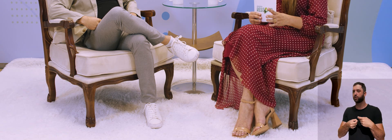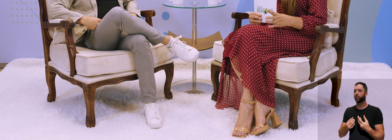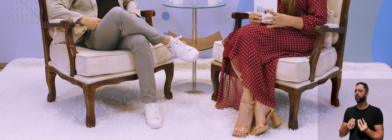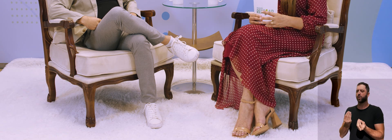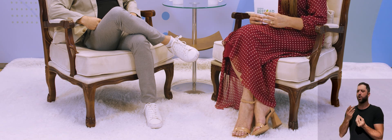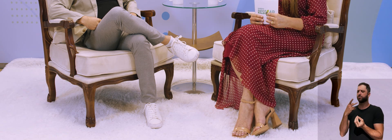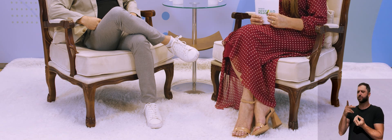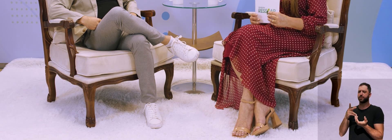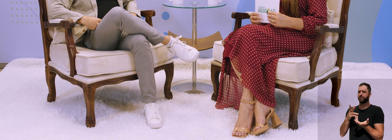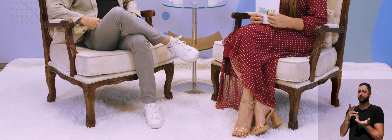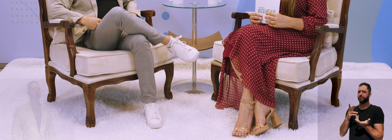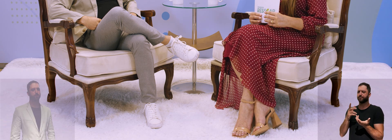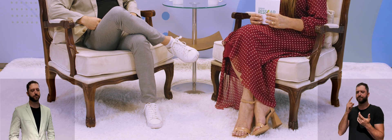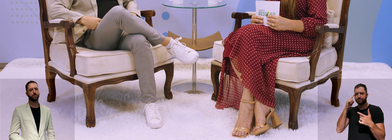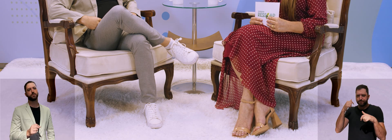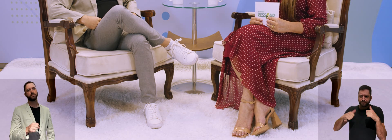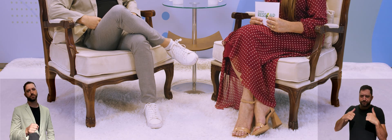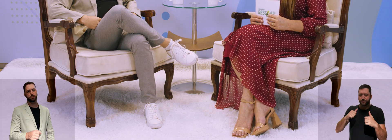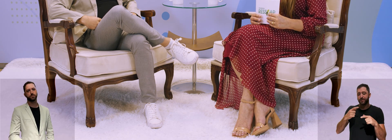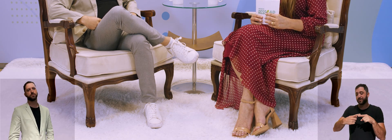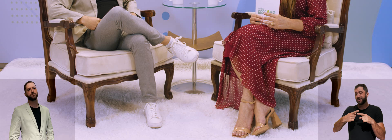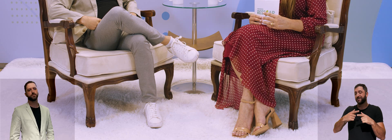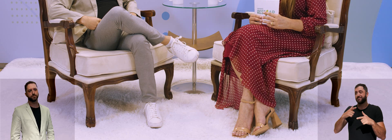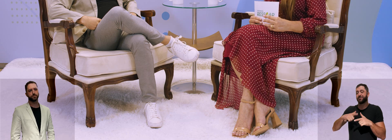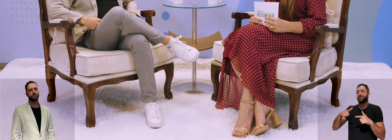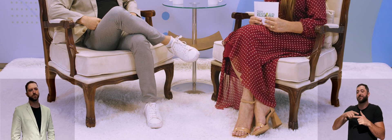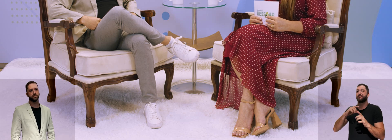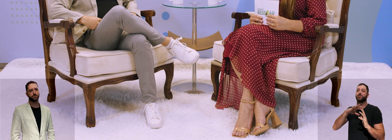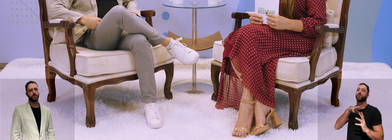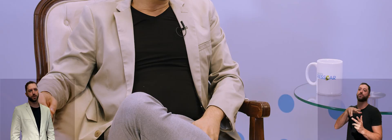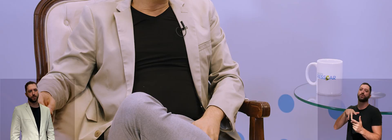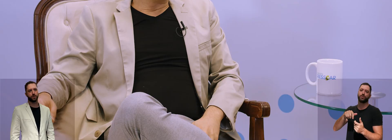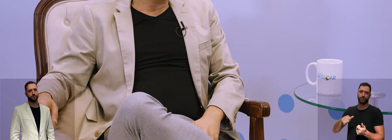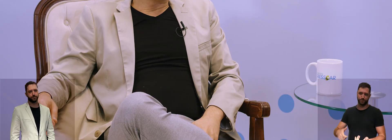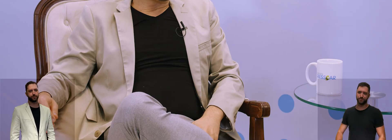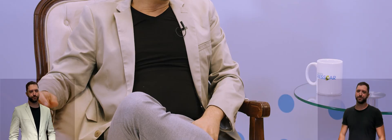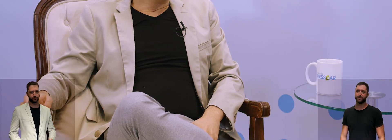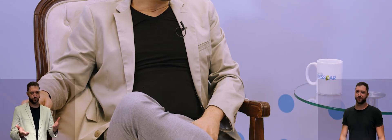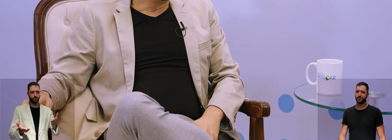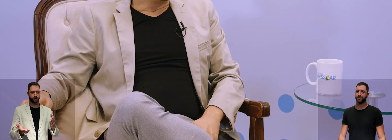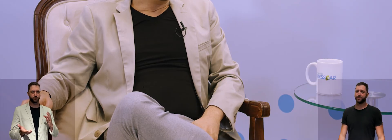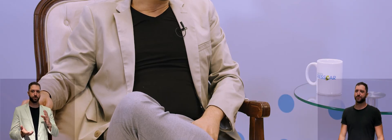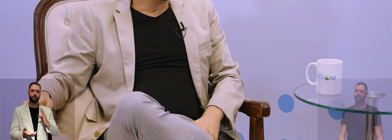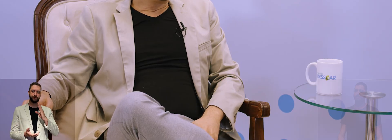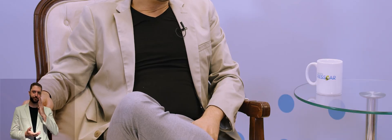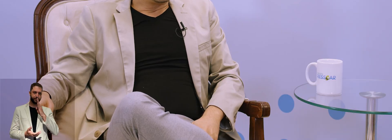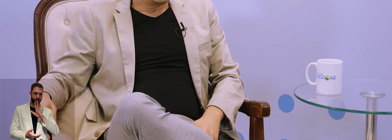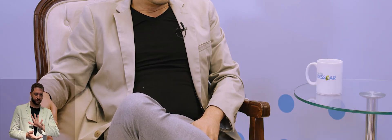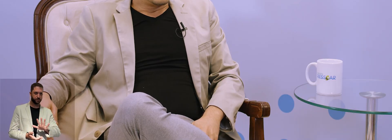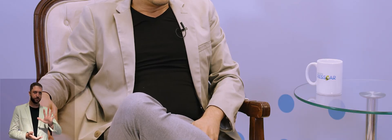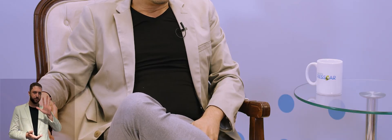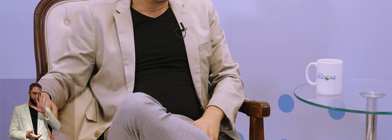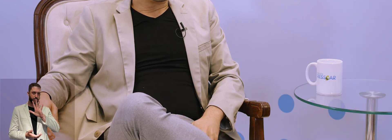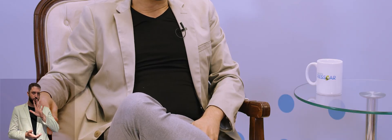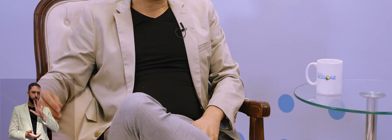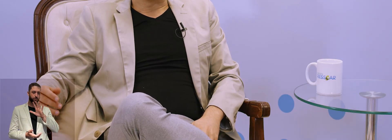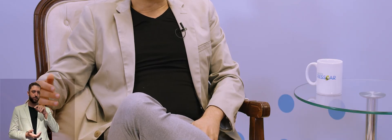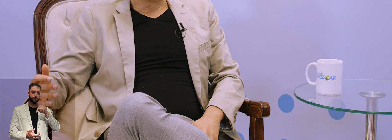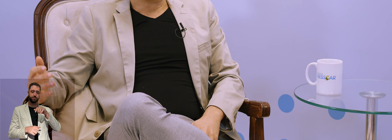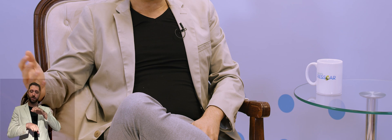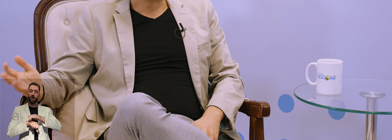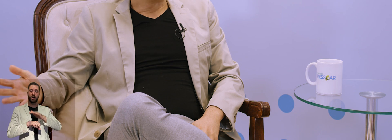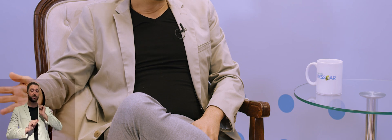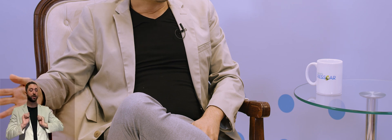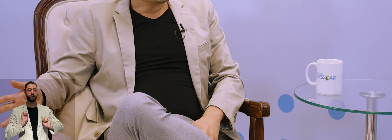gente poderia classificar, né? Já, sim, que é o mal do século. Hoje, vamos dizer, a nível Brasil, né? É considerado o